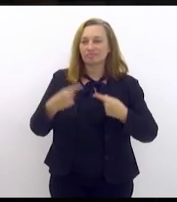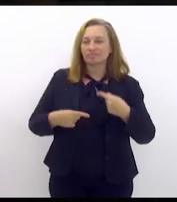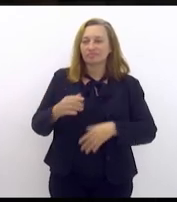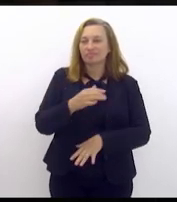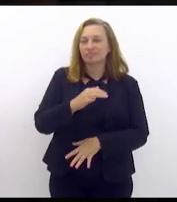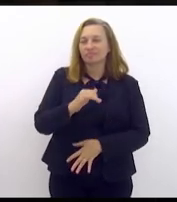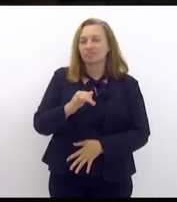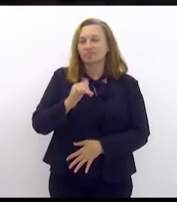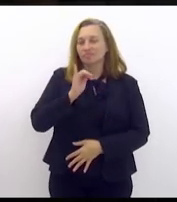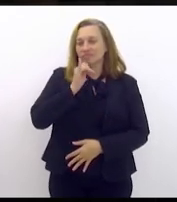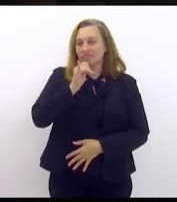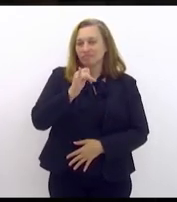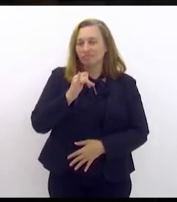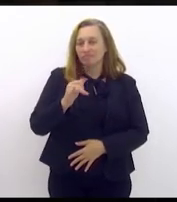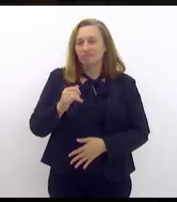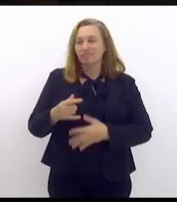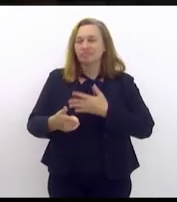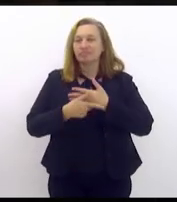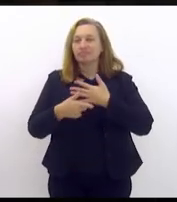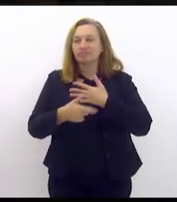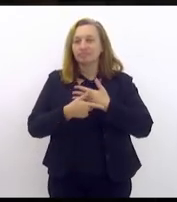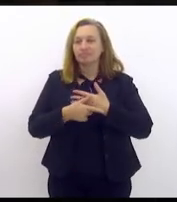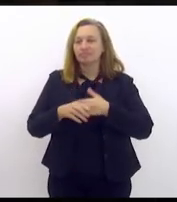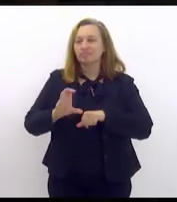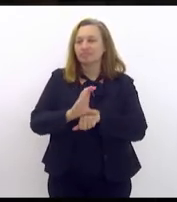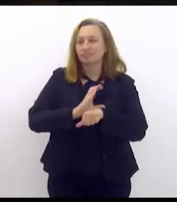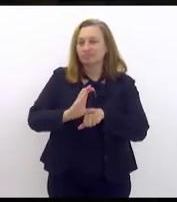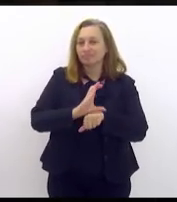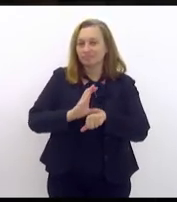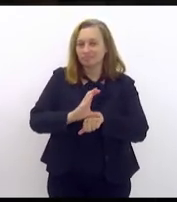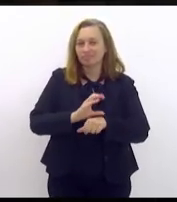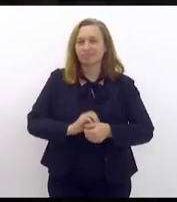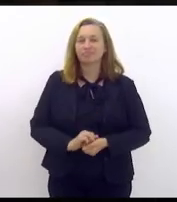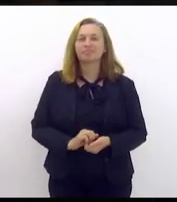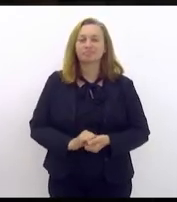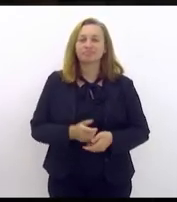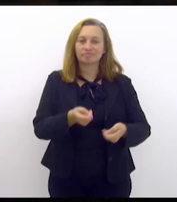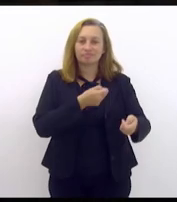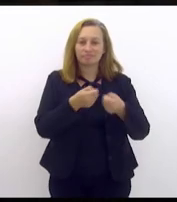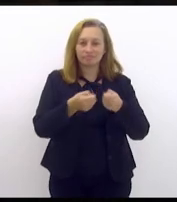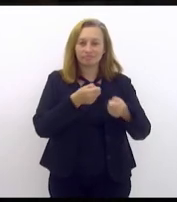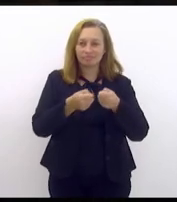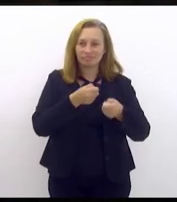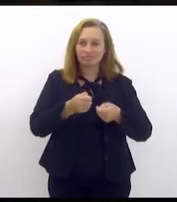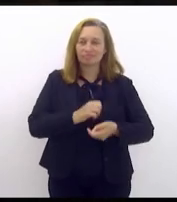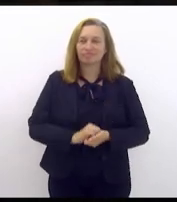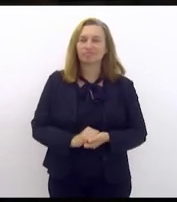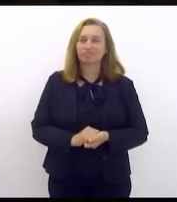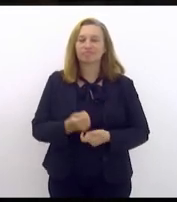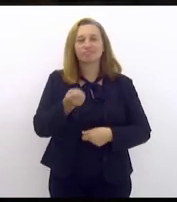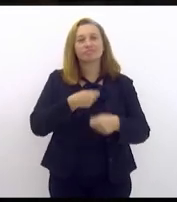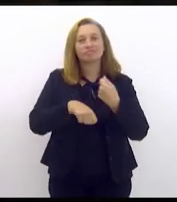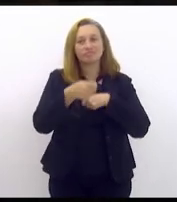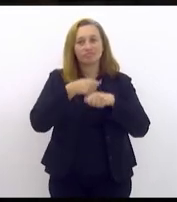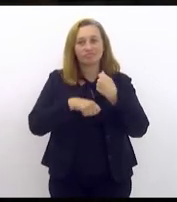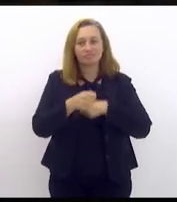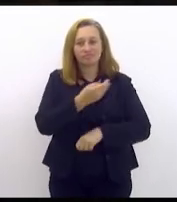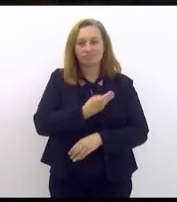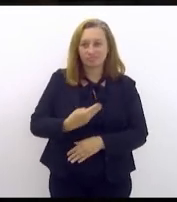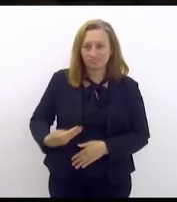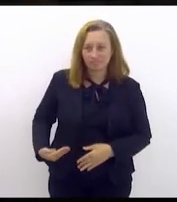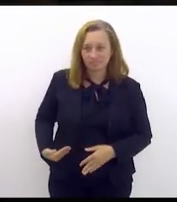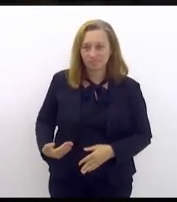dever constitucional de fazer o controle da administração